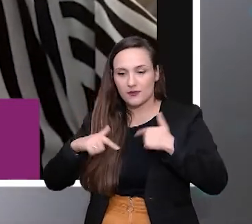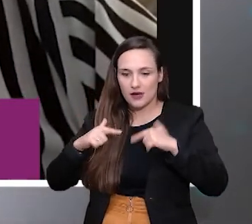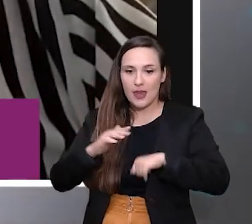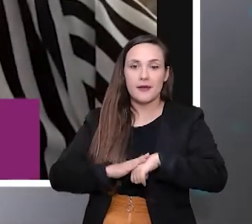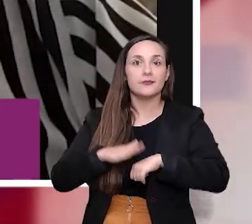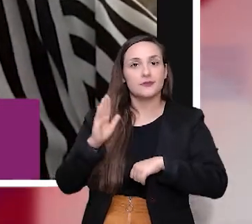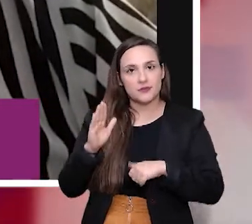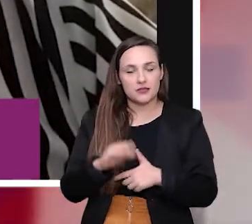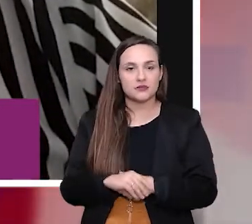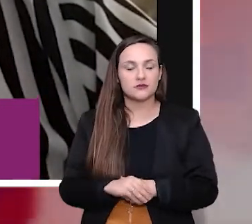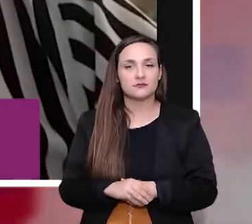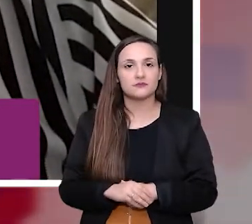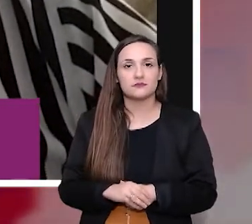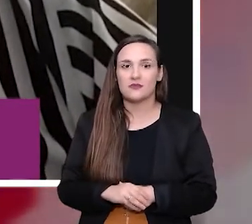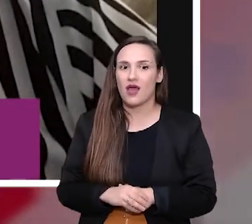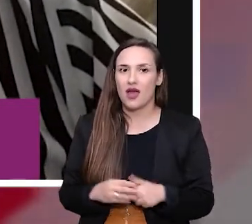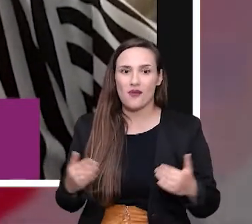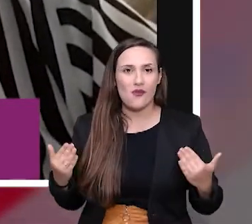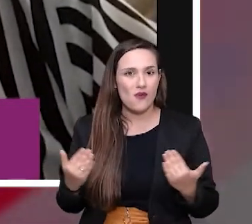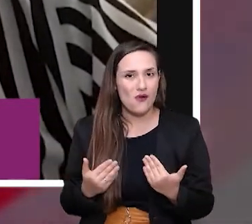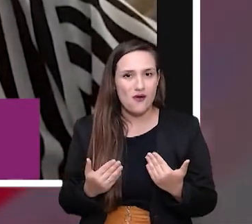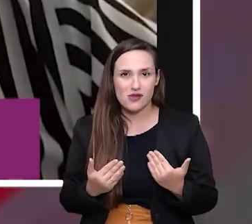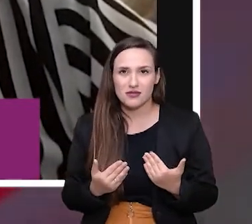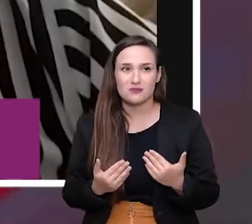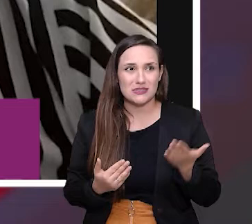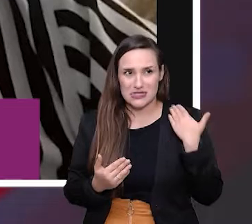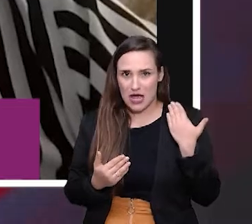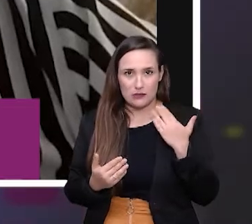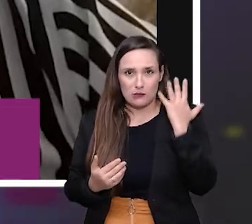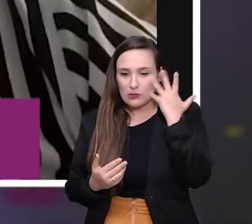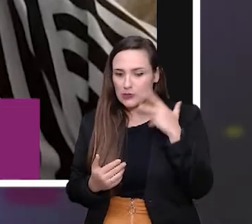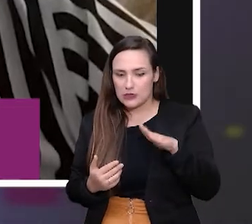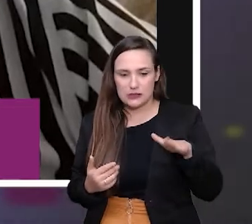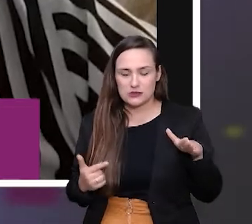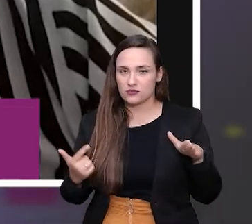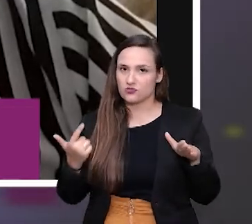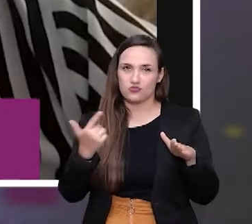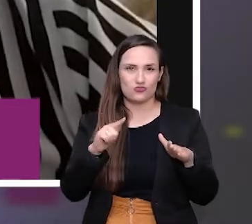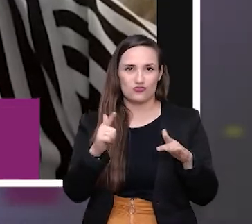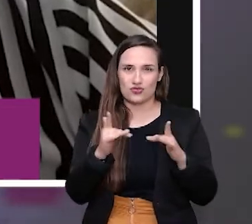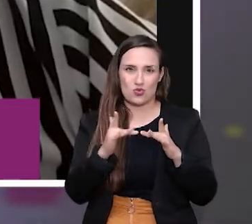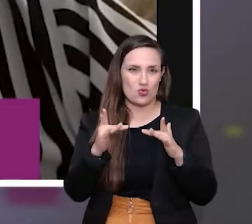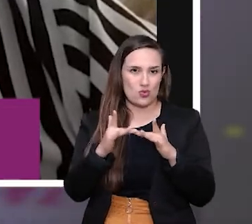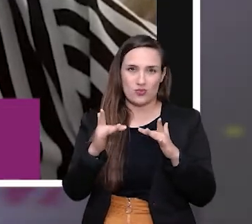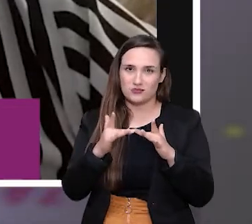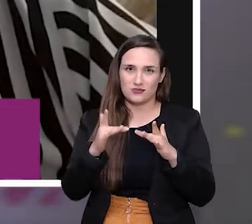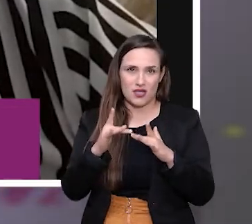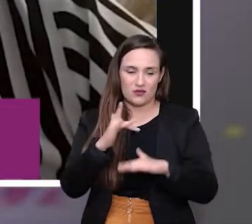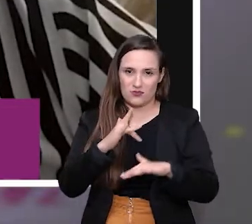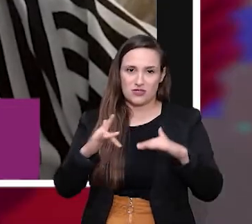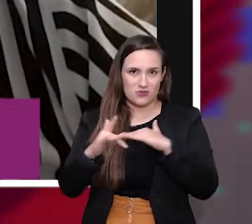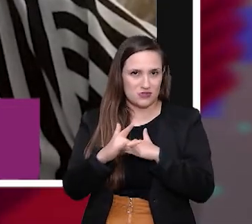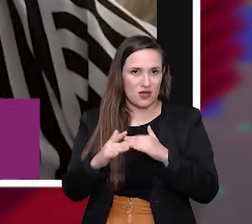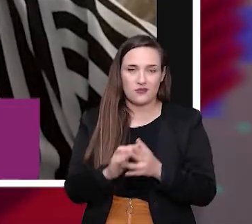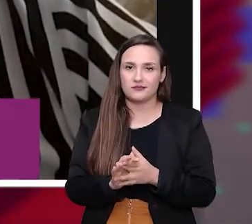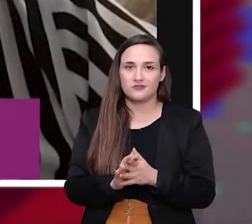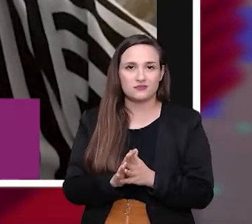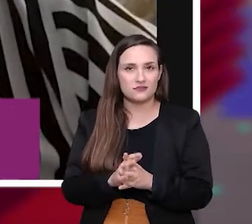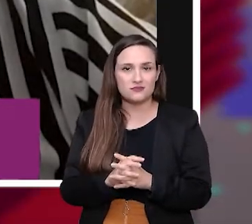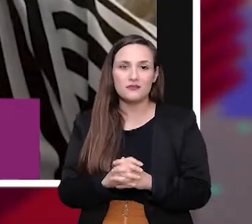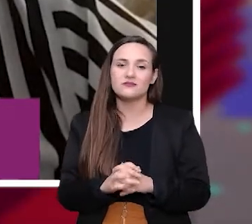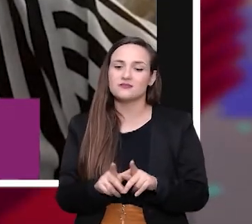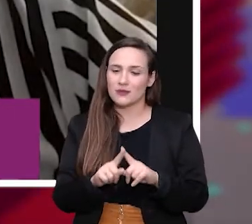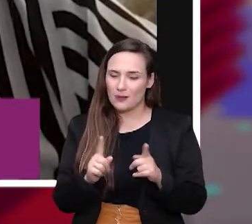já no mercado de trabalho em tempo integral. Então essa criança ela não ficava tanto, né, em exposição assim nas